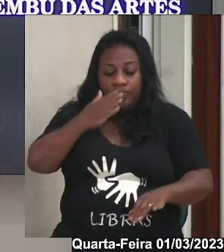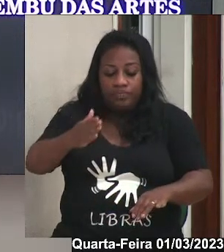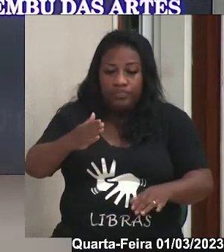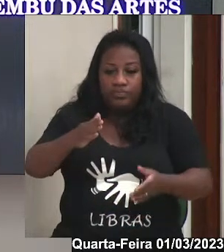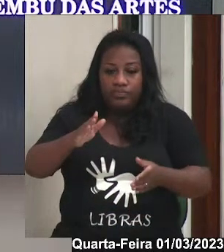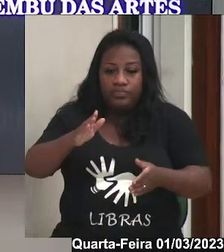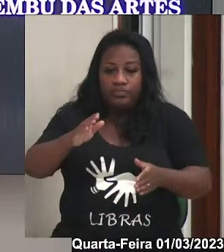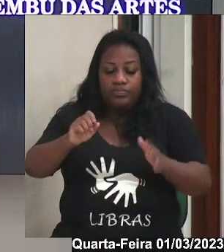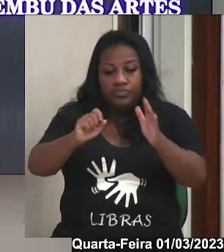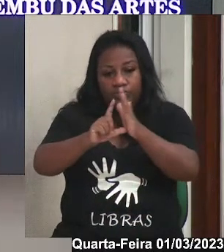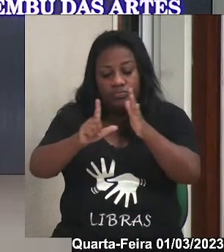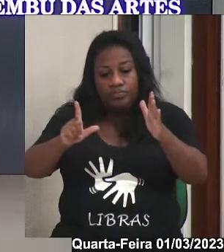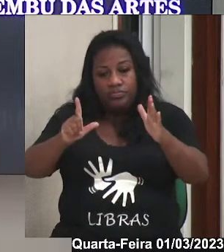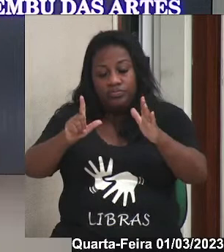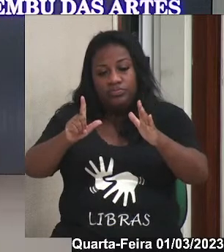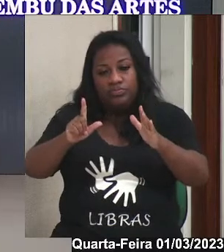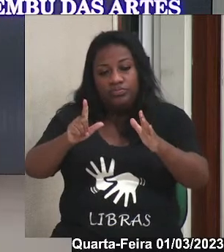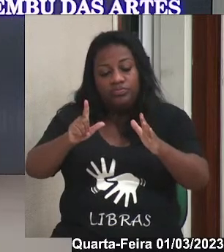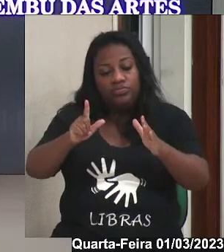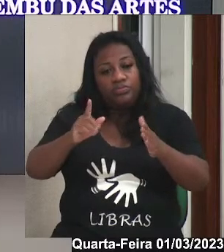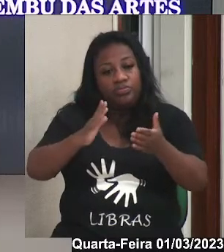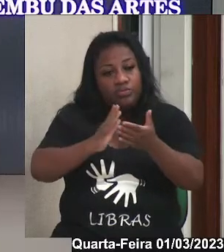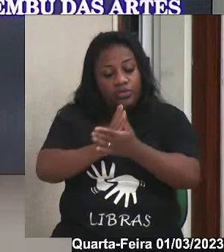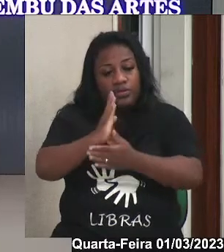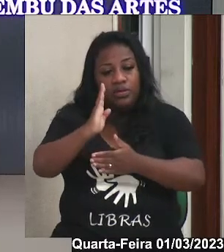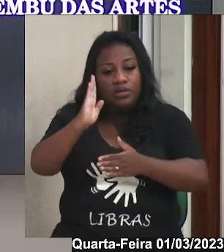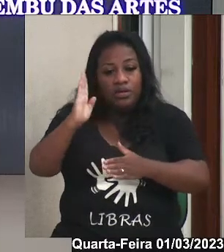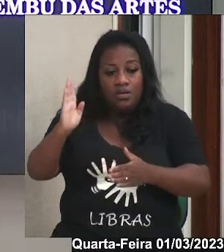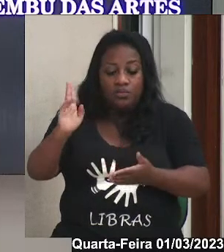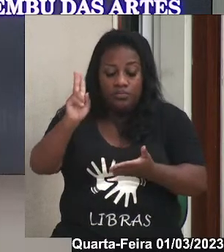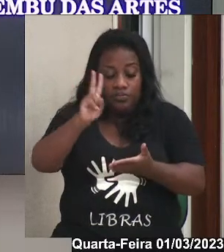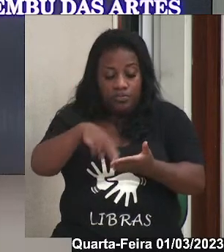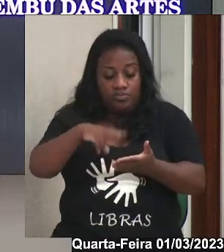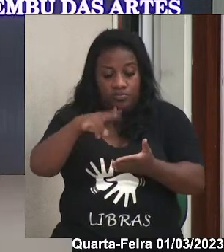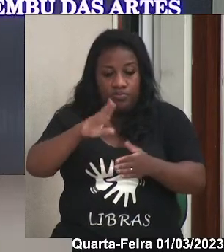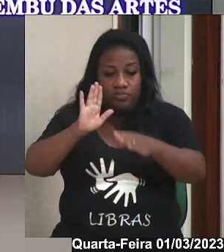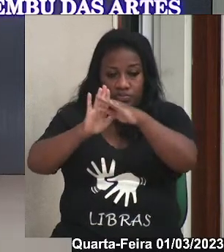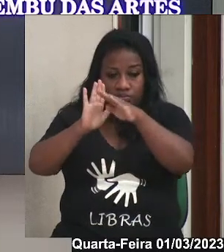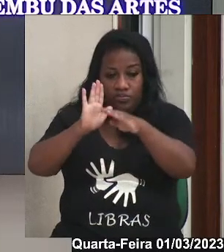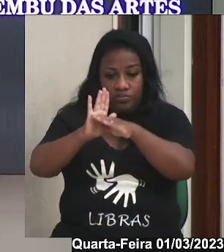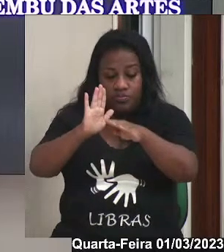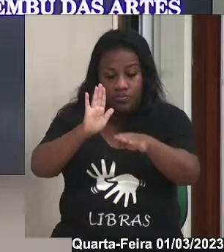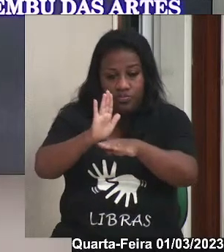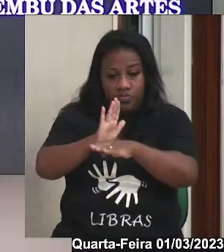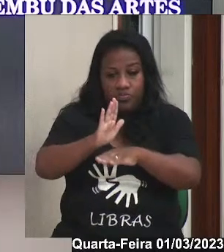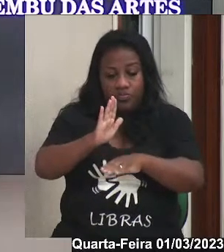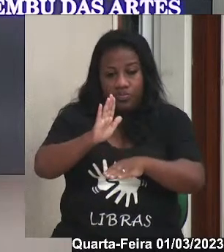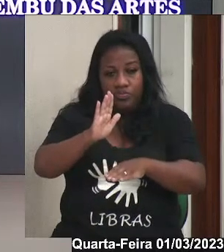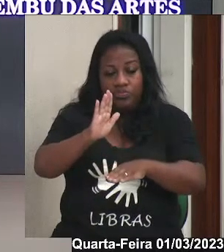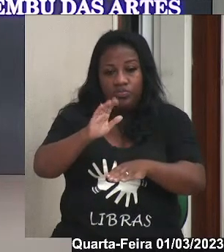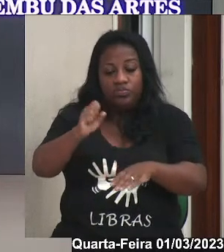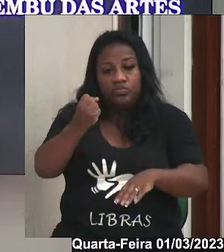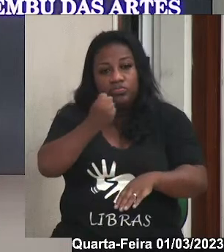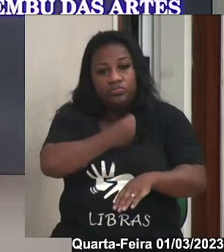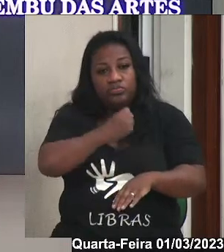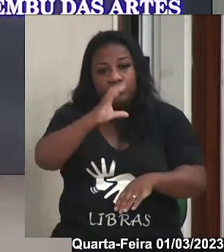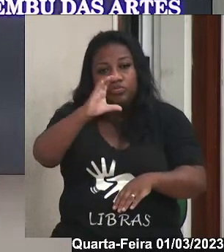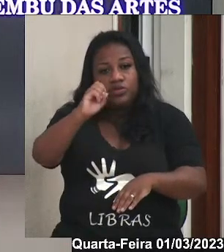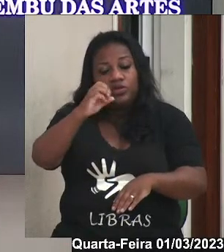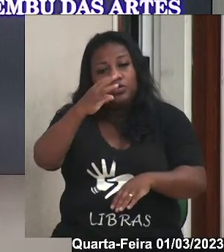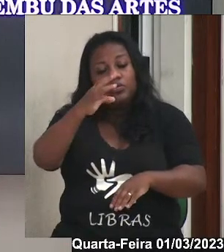O projeto de decreto legislativo número 02/2023 está aprovado. Solicito então a leitura do projeto de decreto legislativo número